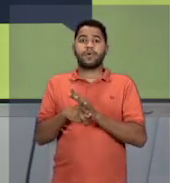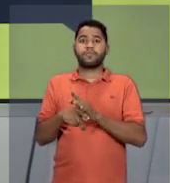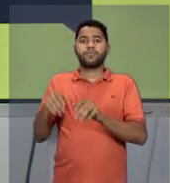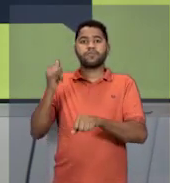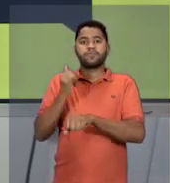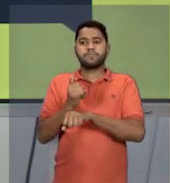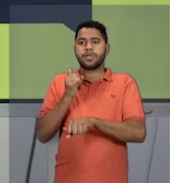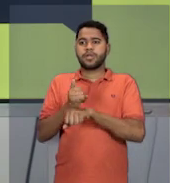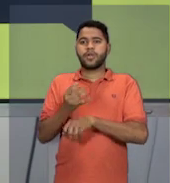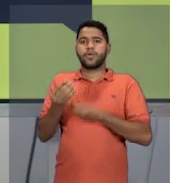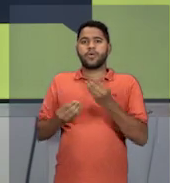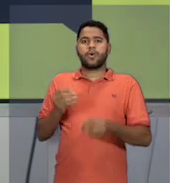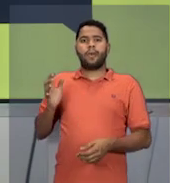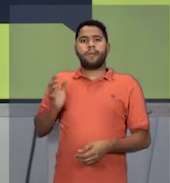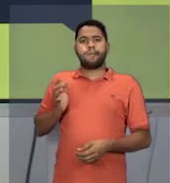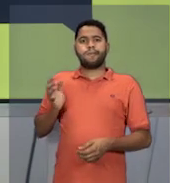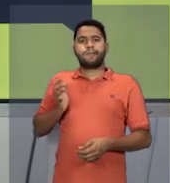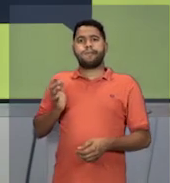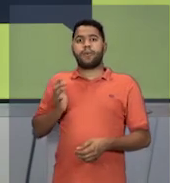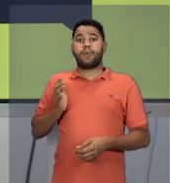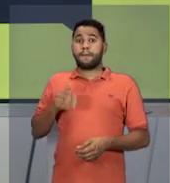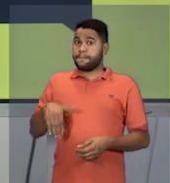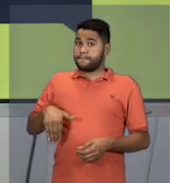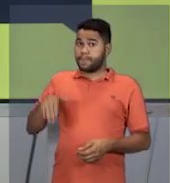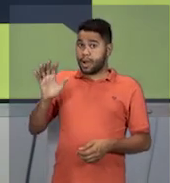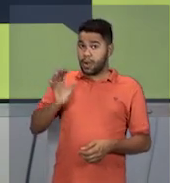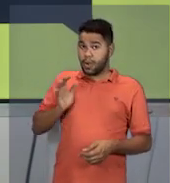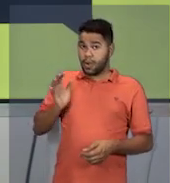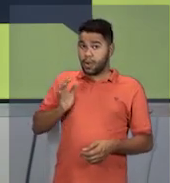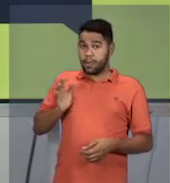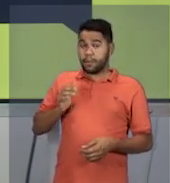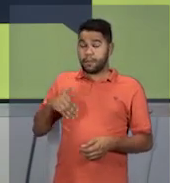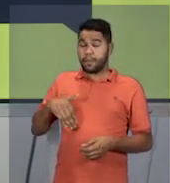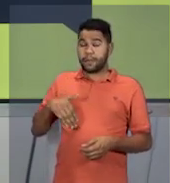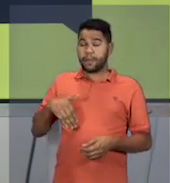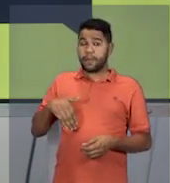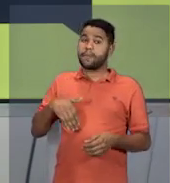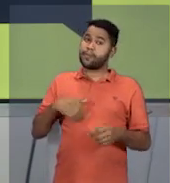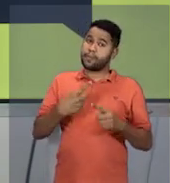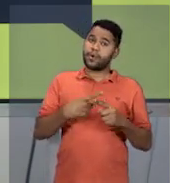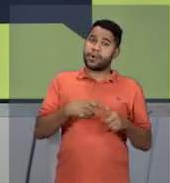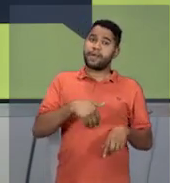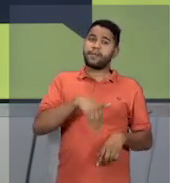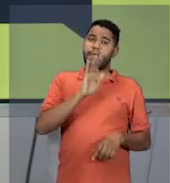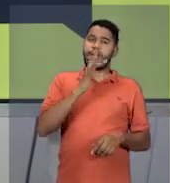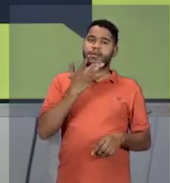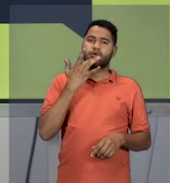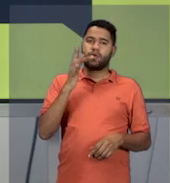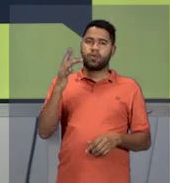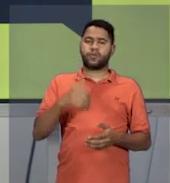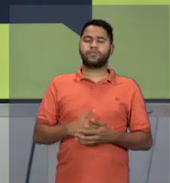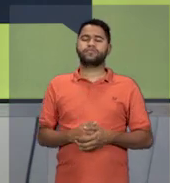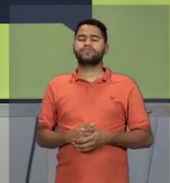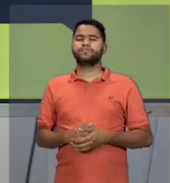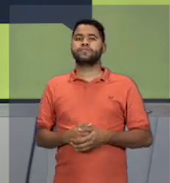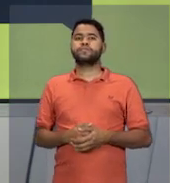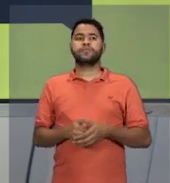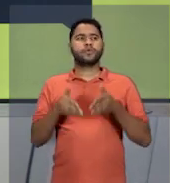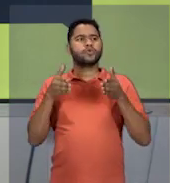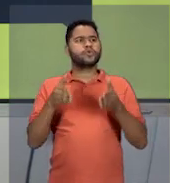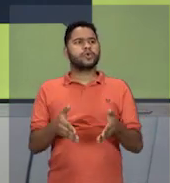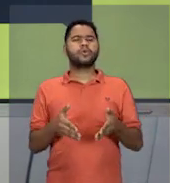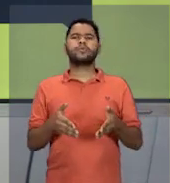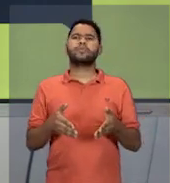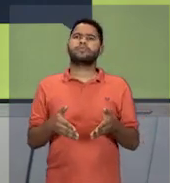se media a riqueza na época. Então, quanto mais ouro tivesse, mais rico seria a nação. E aí, quando os espanhóis chegam, eles